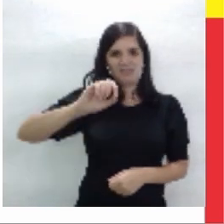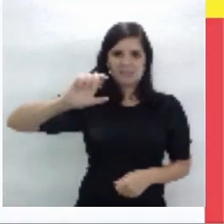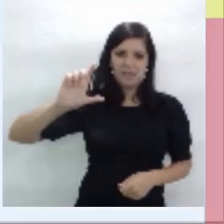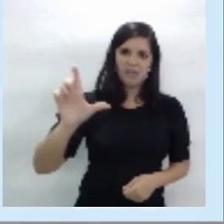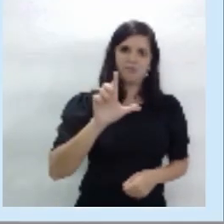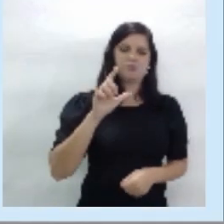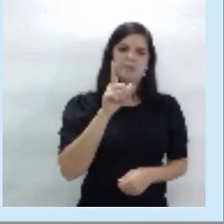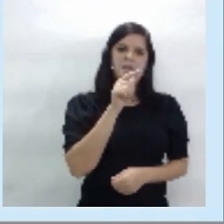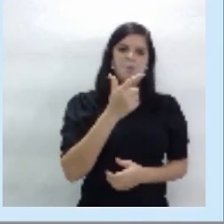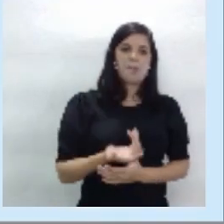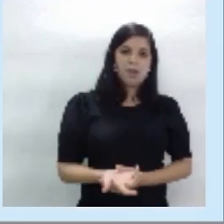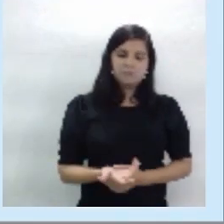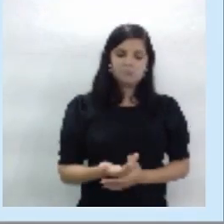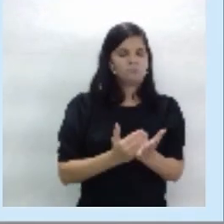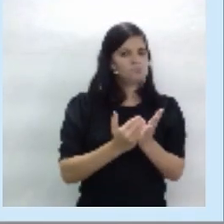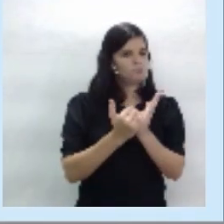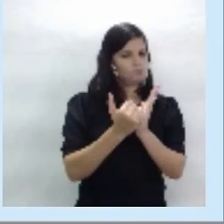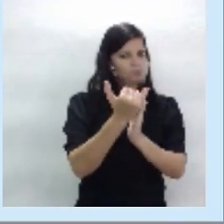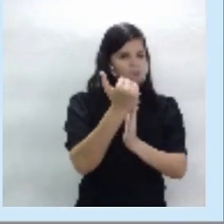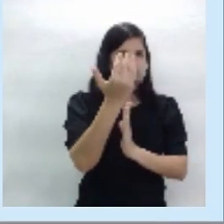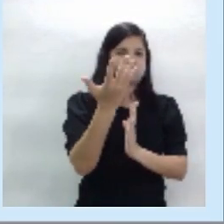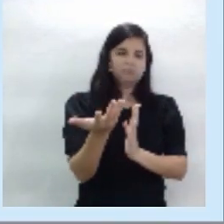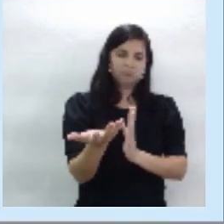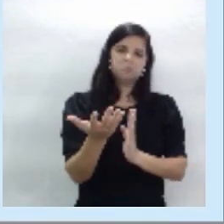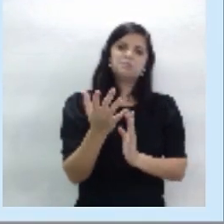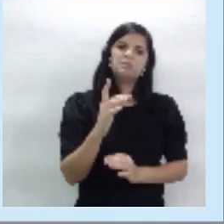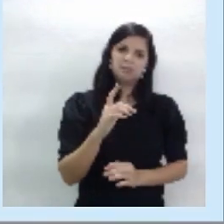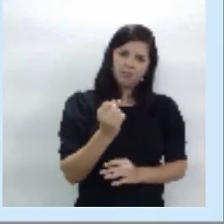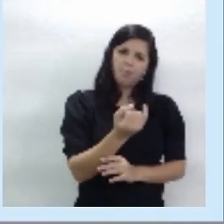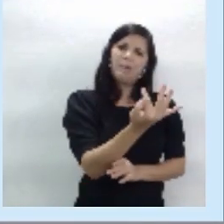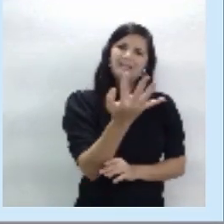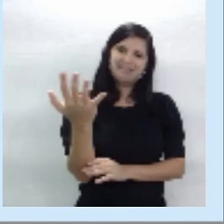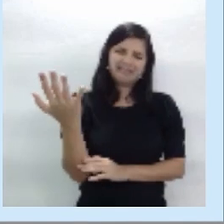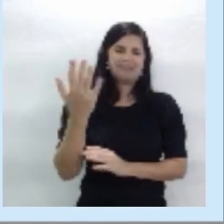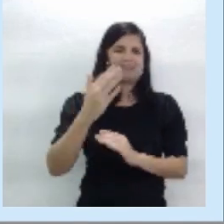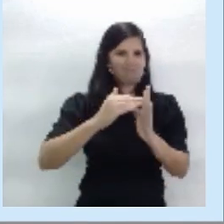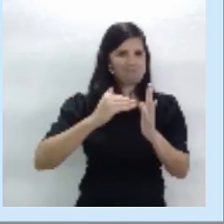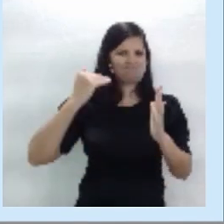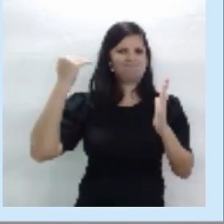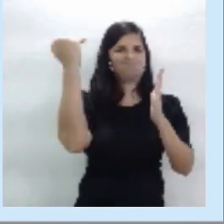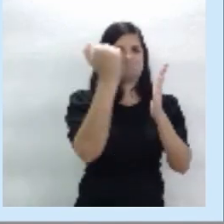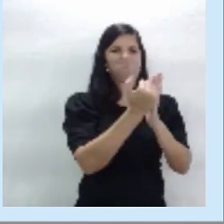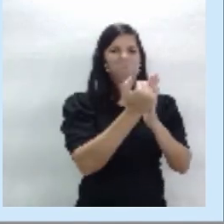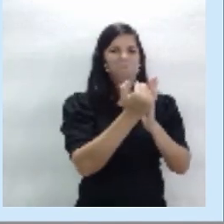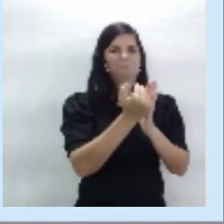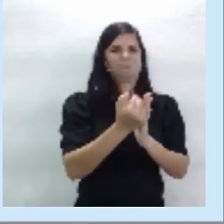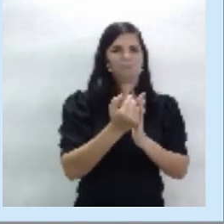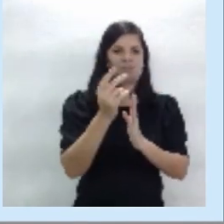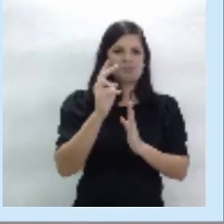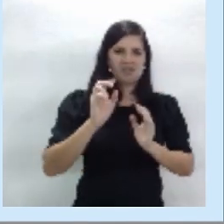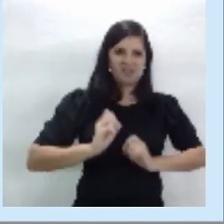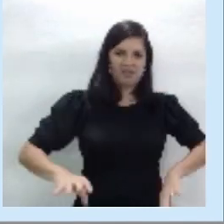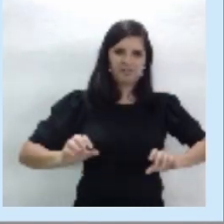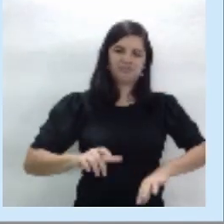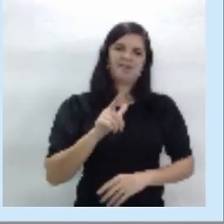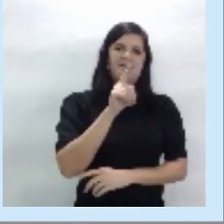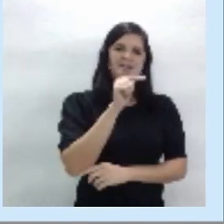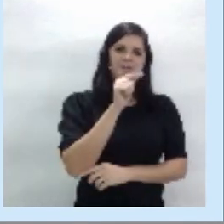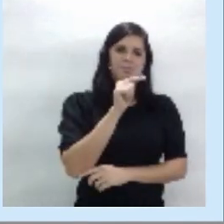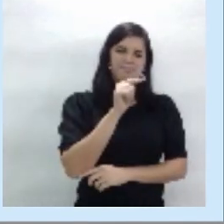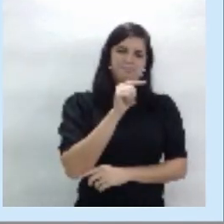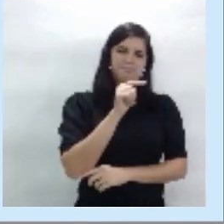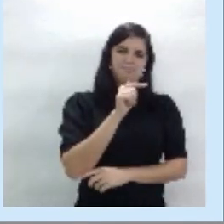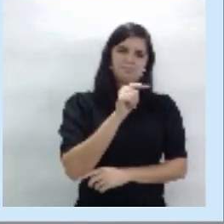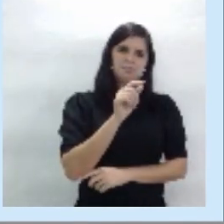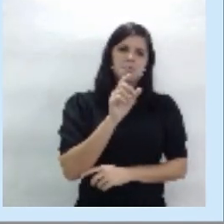gente. Então, a gente observa que há uma quantidade significativa de consumo de água pelos seres humanos. Nós não